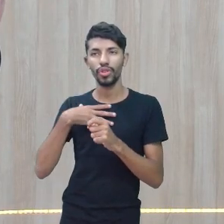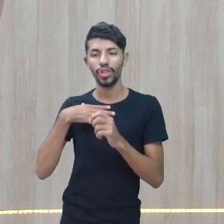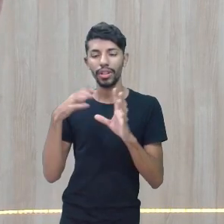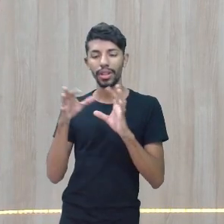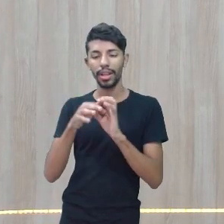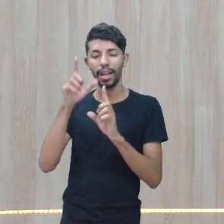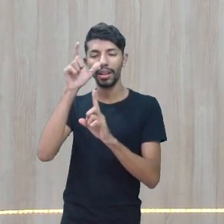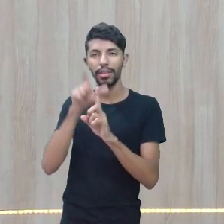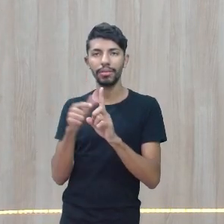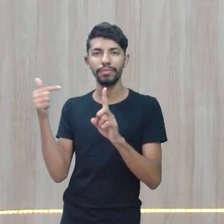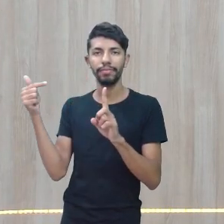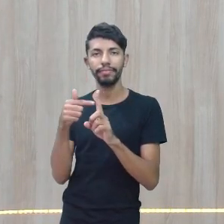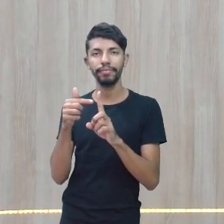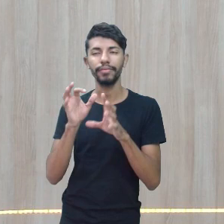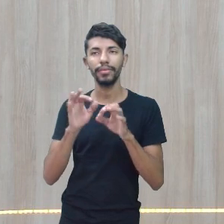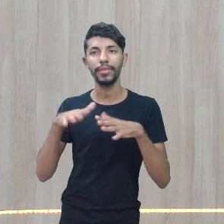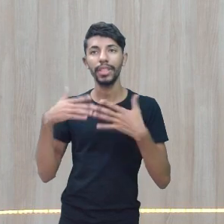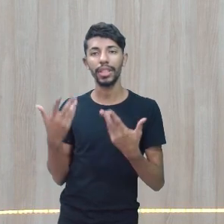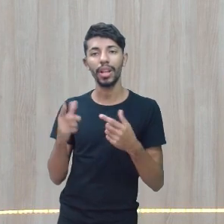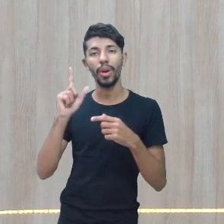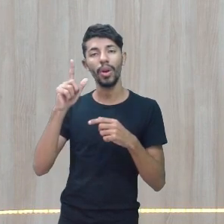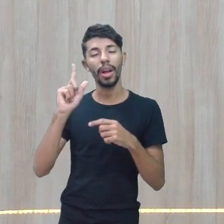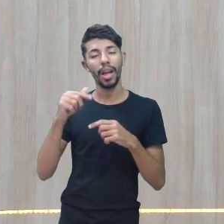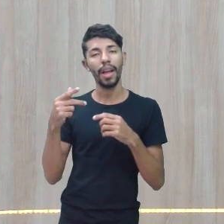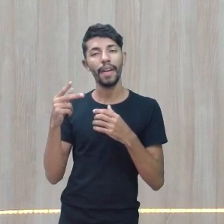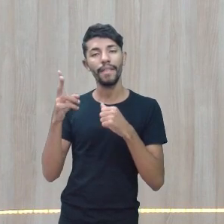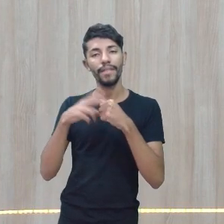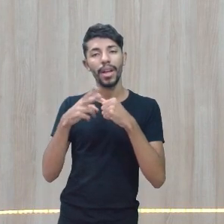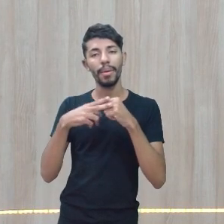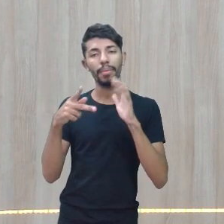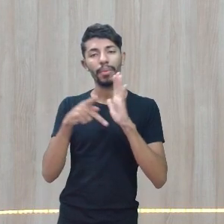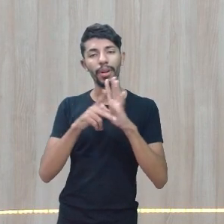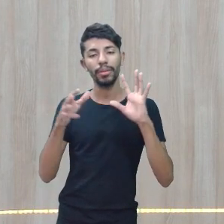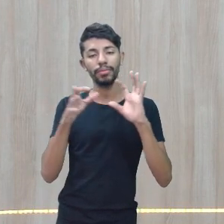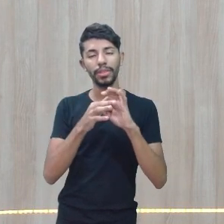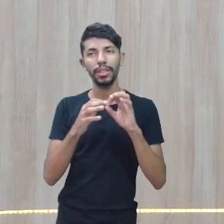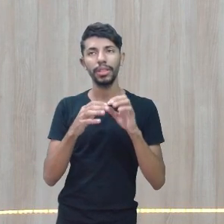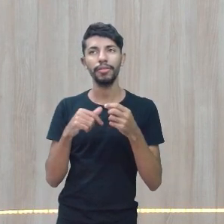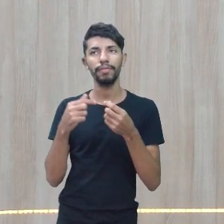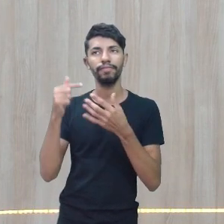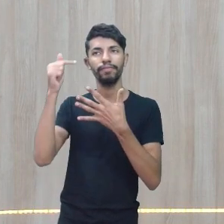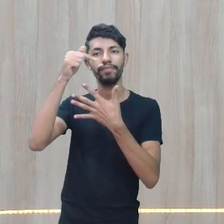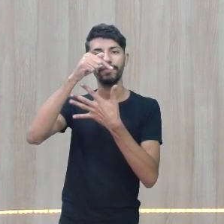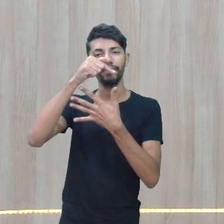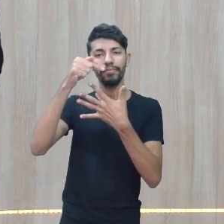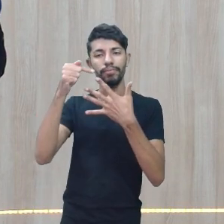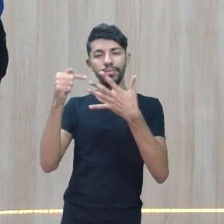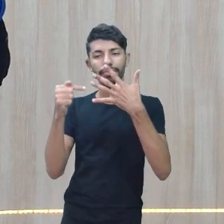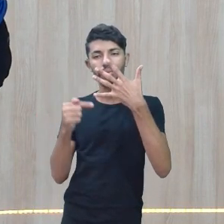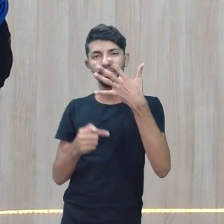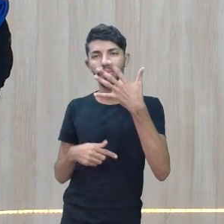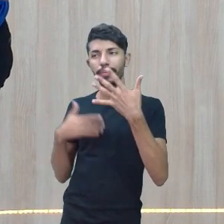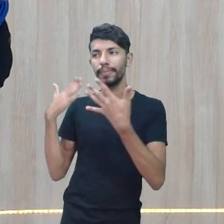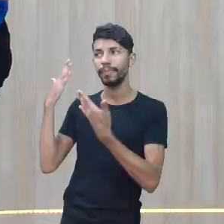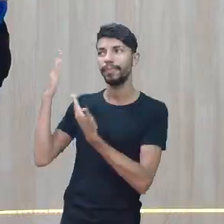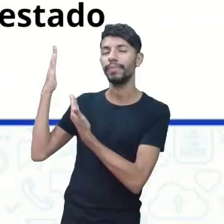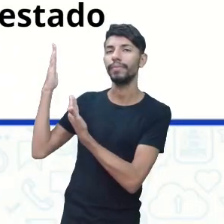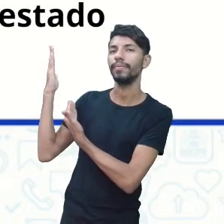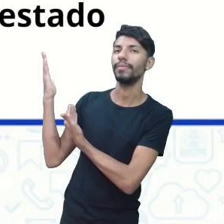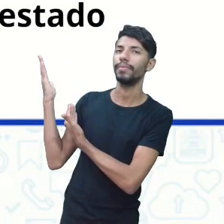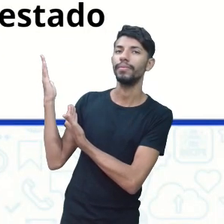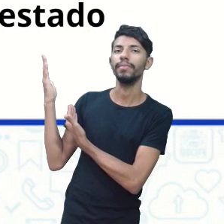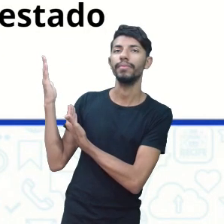aí, estes verbos são verbos de ligação, não é? Ser, estar, permanecer, ficar,